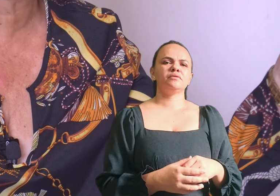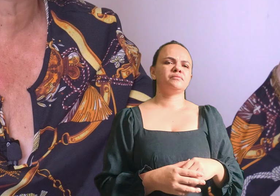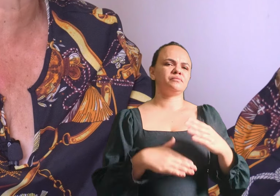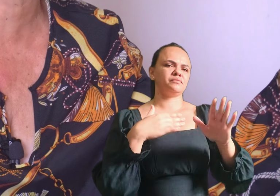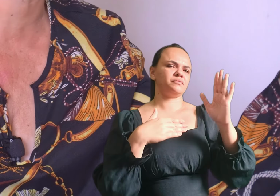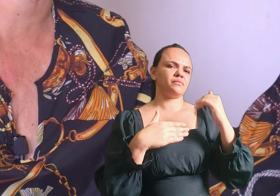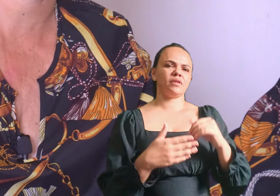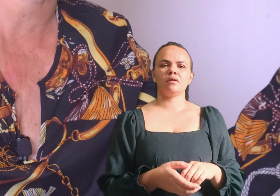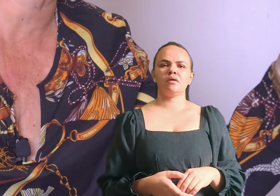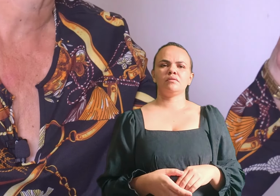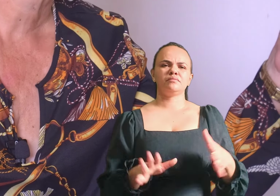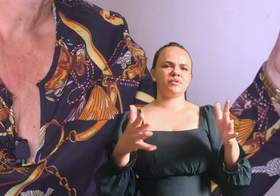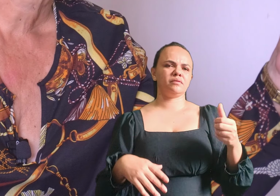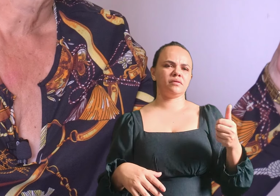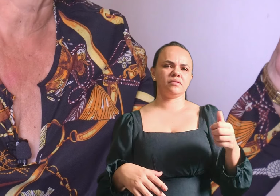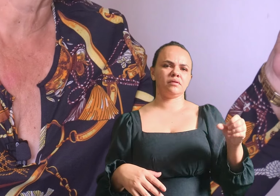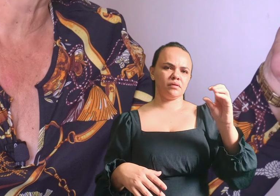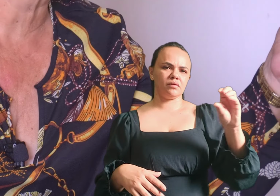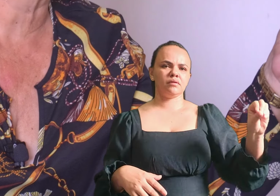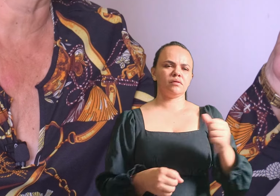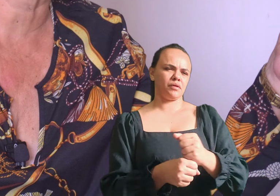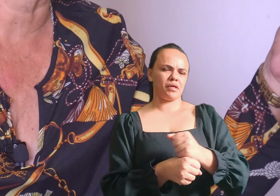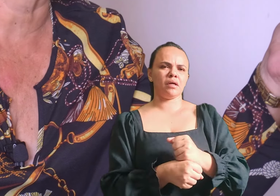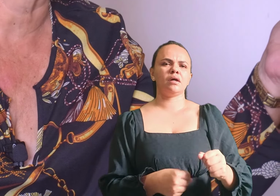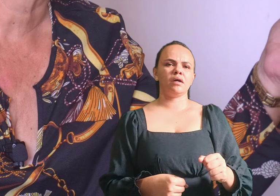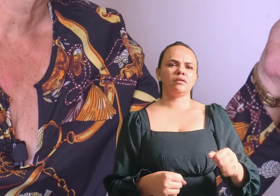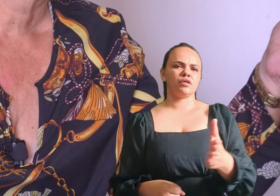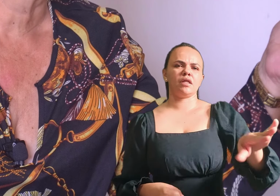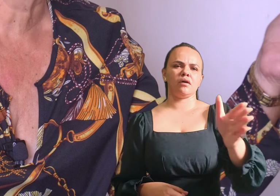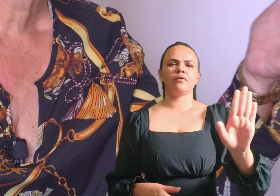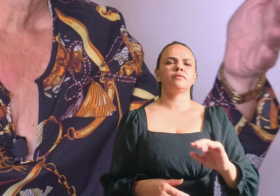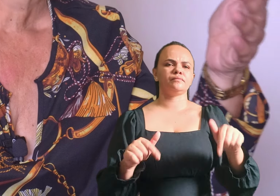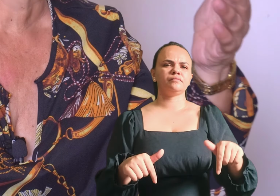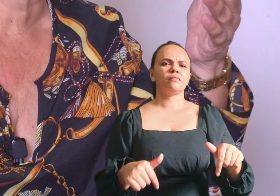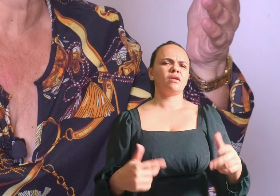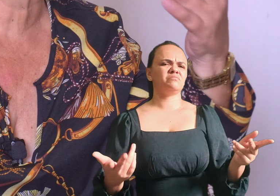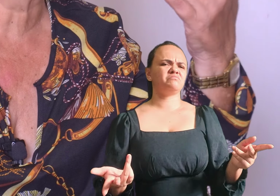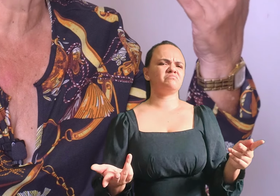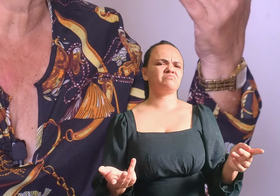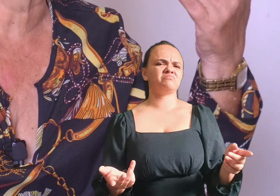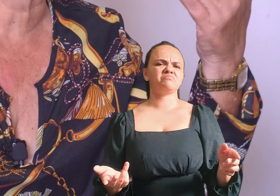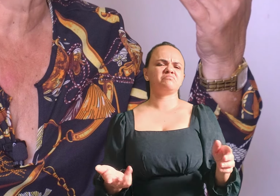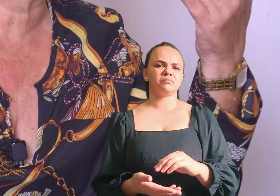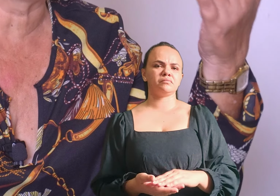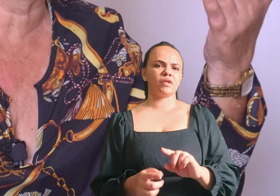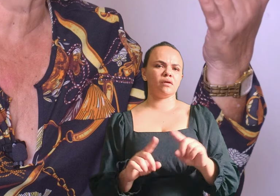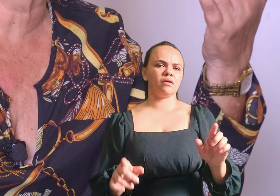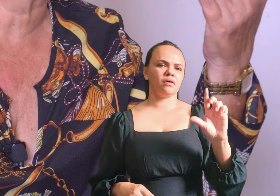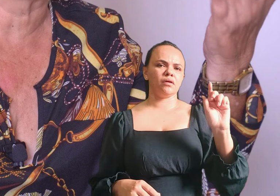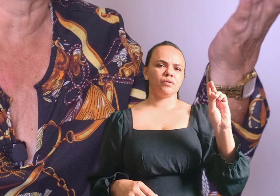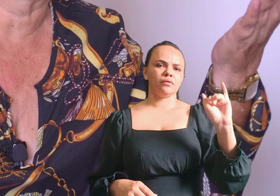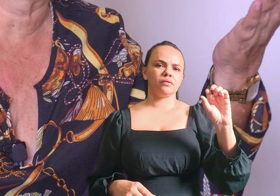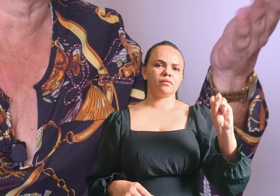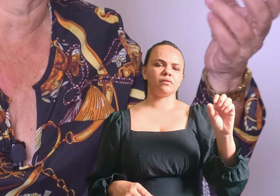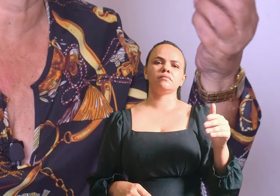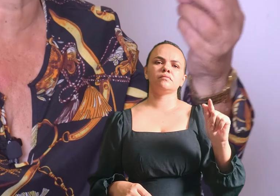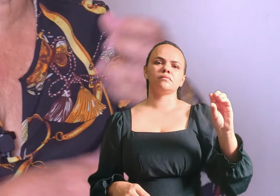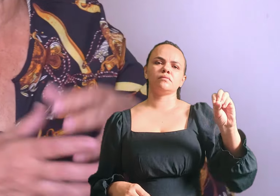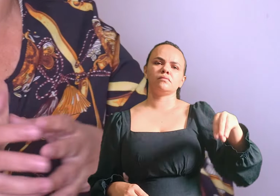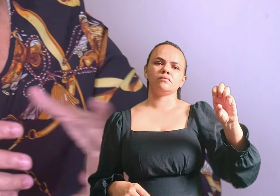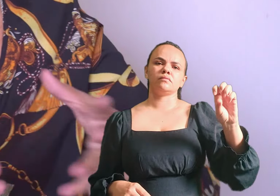dizer que tenha 100 anos aquela aquela rota de passagem né luí Gomes de Medeiros quando subiu a